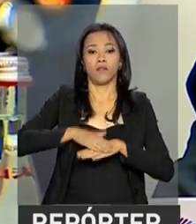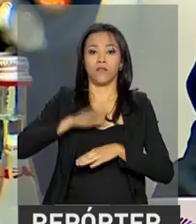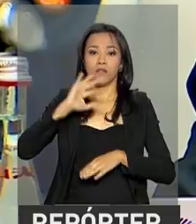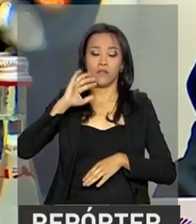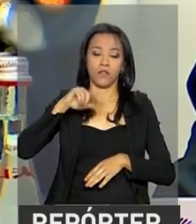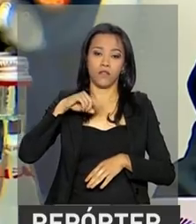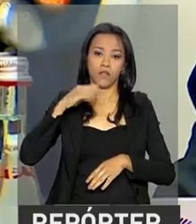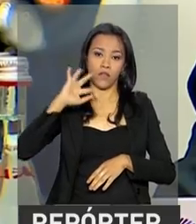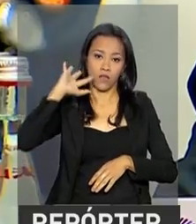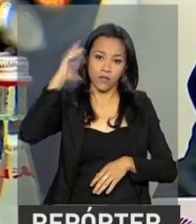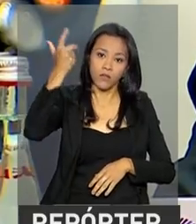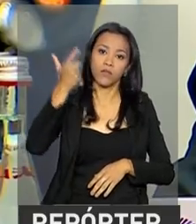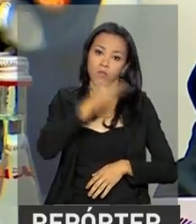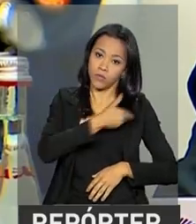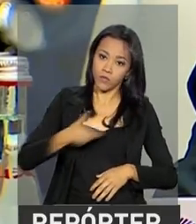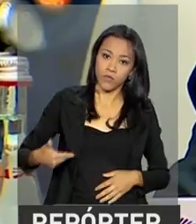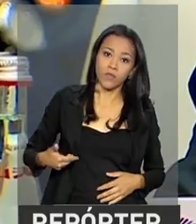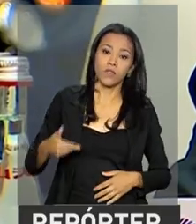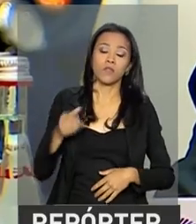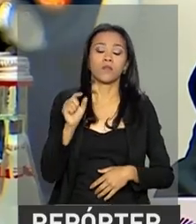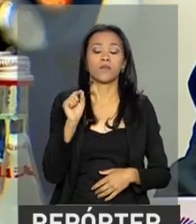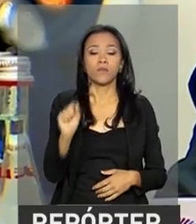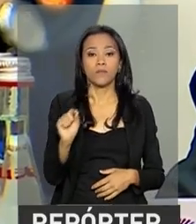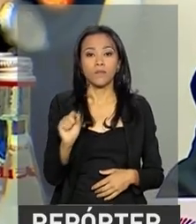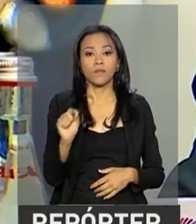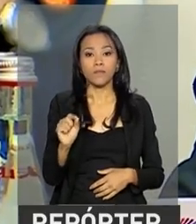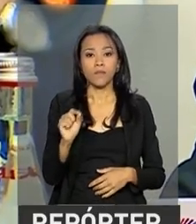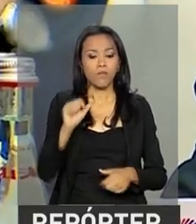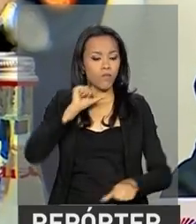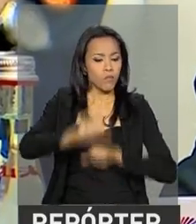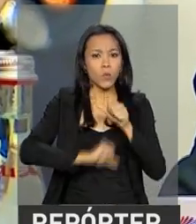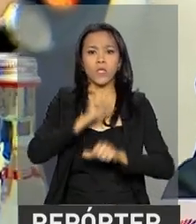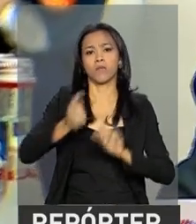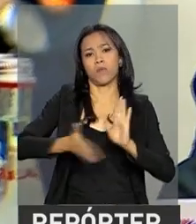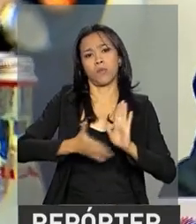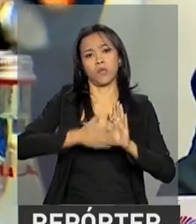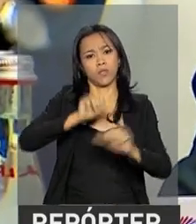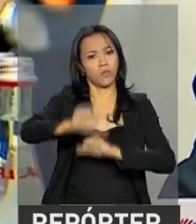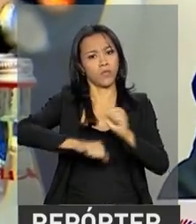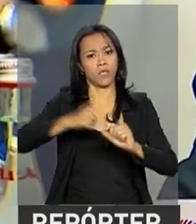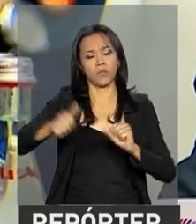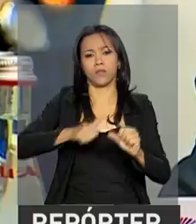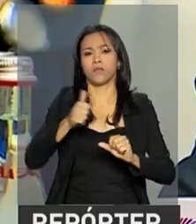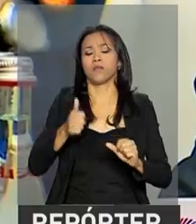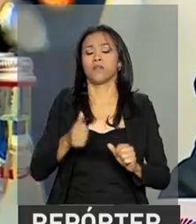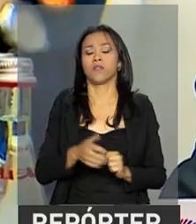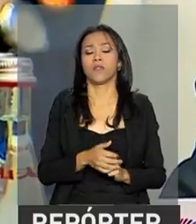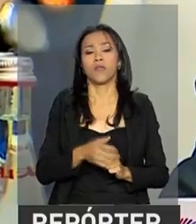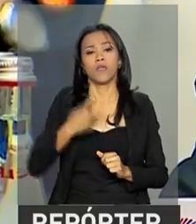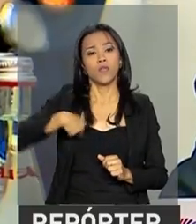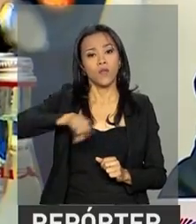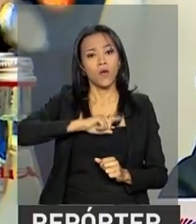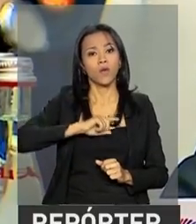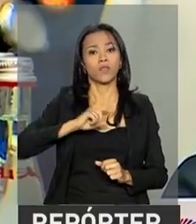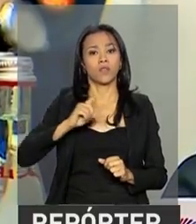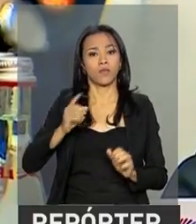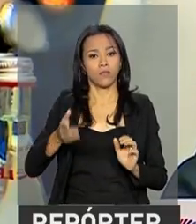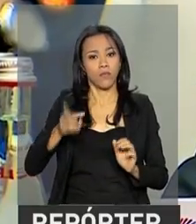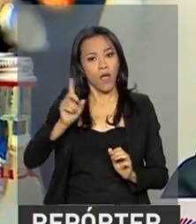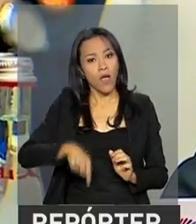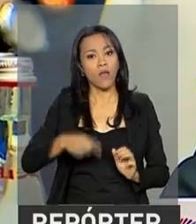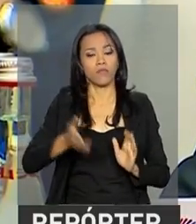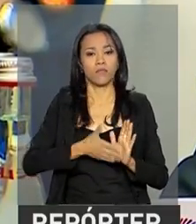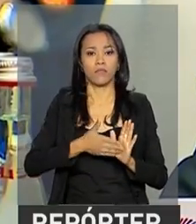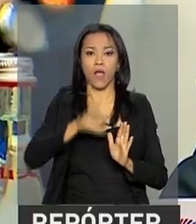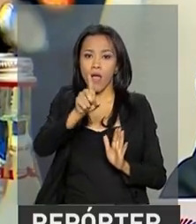meio de ambiciosa agenda de reformas. Nosso pressuposto era, e continua